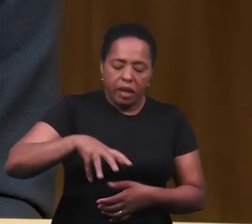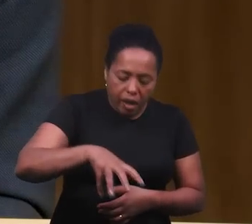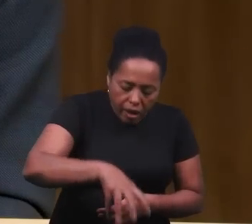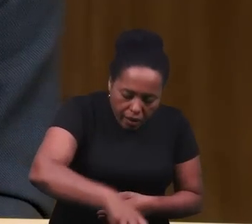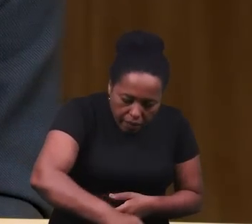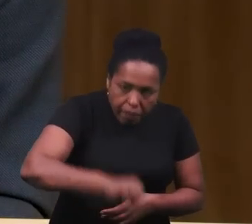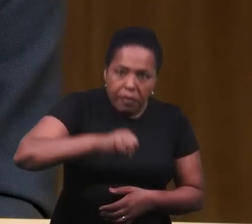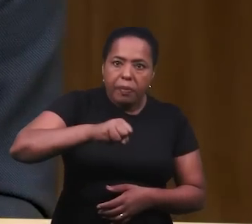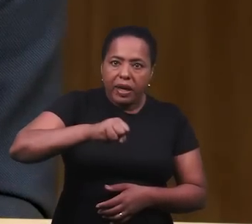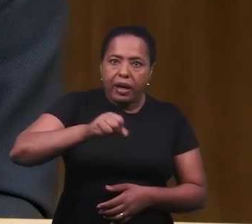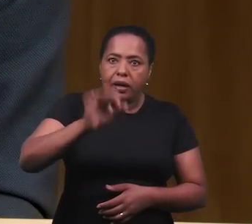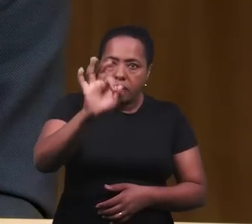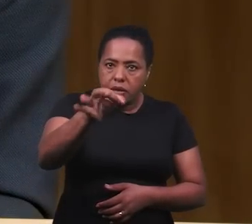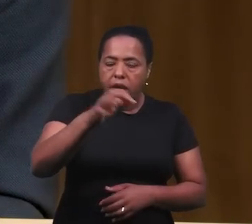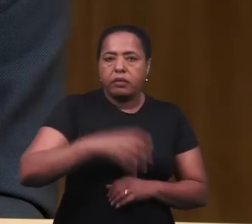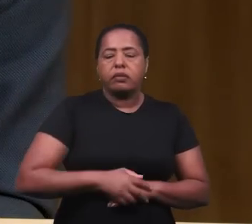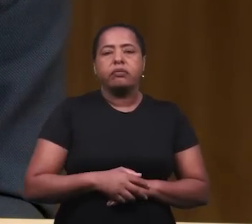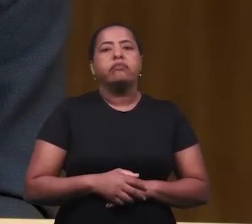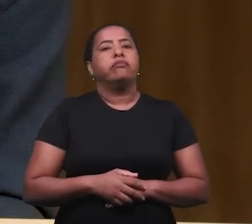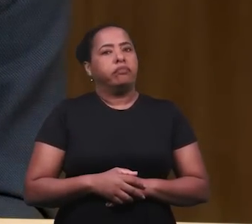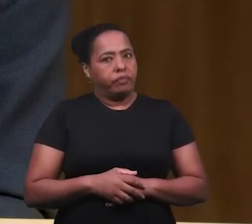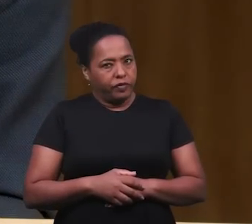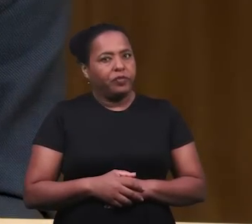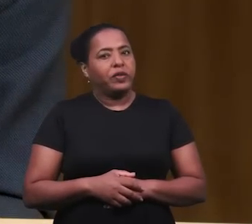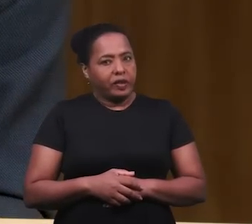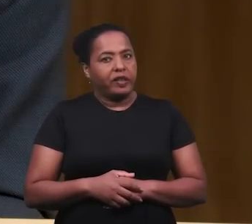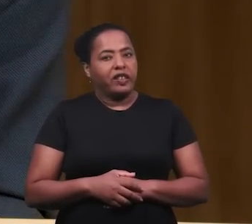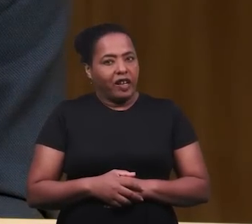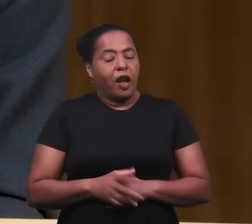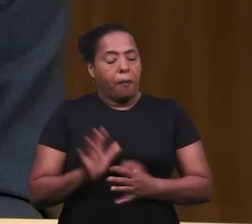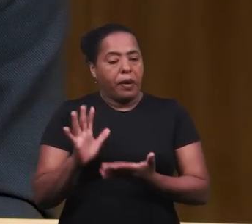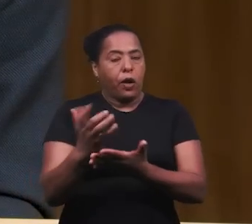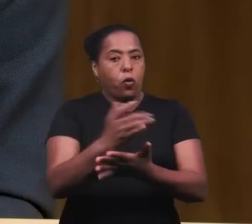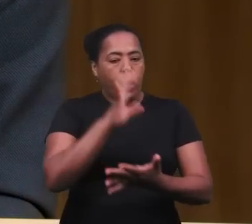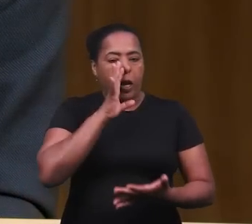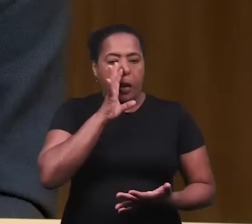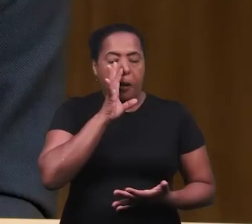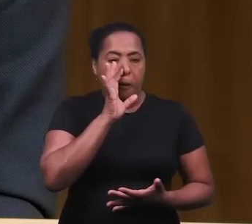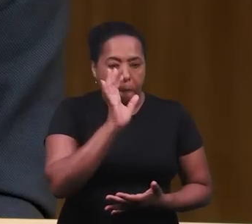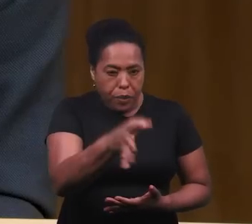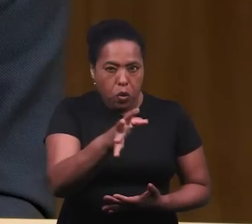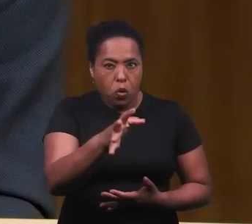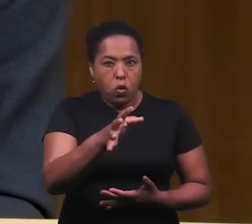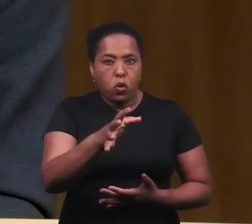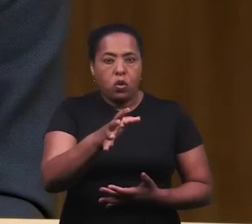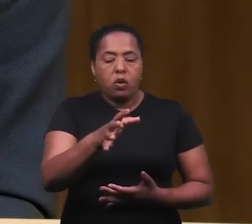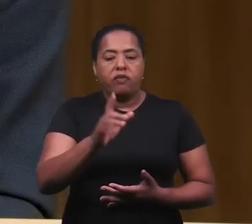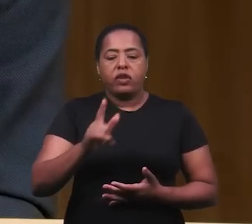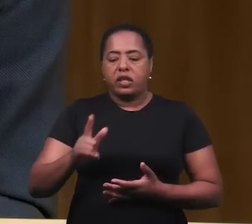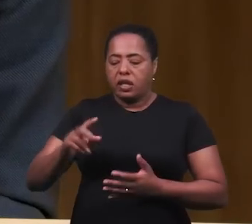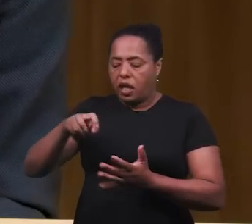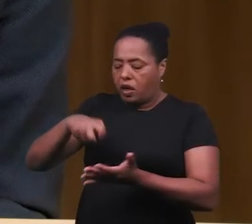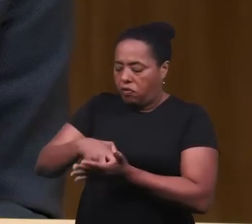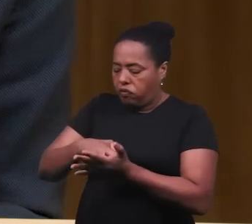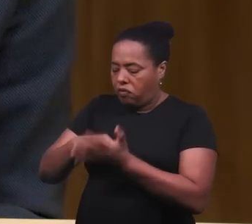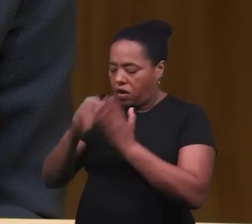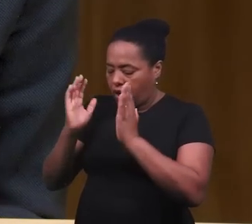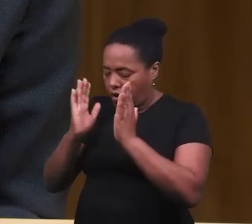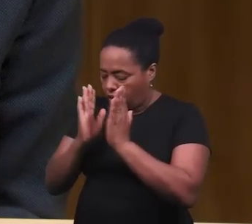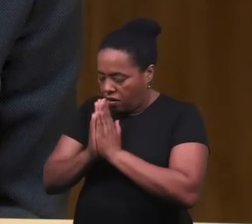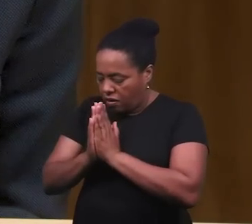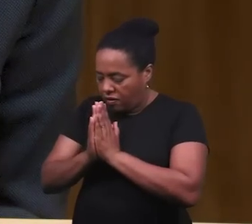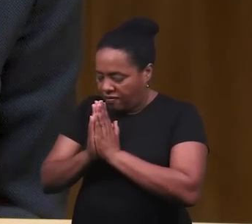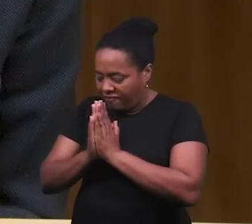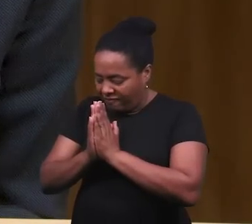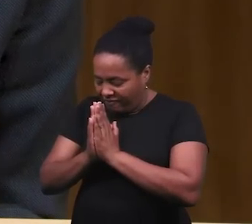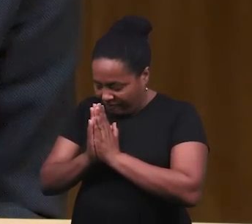que você fez. Verdade. Então, toda pedra que você soltar, cuidado, porque um dia a vida pode fazer e ter que buscar essa